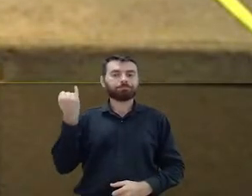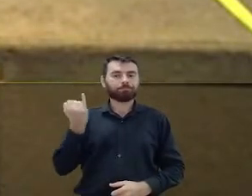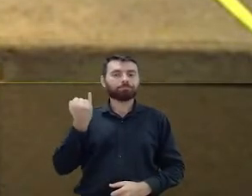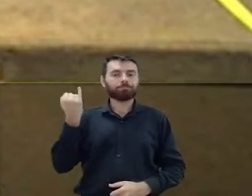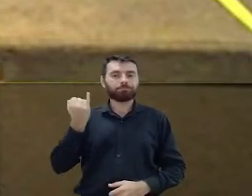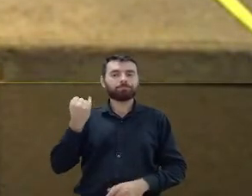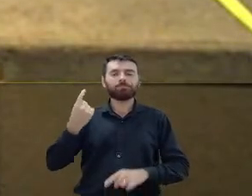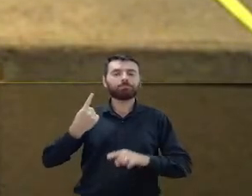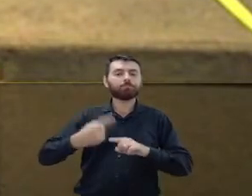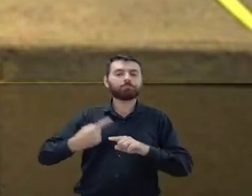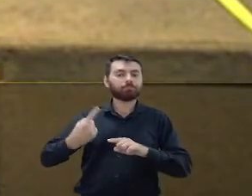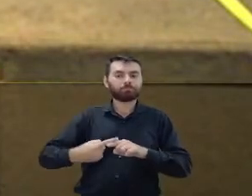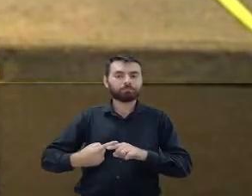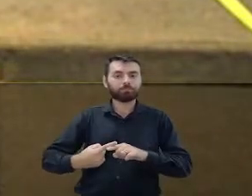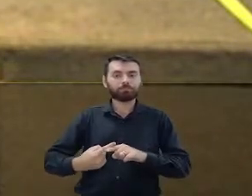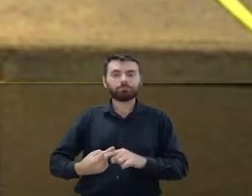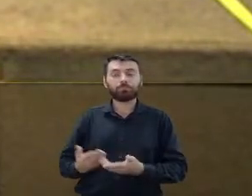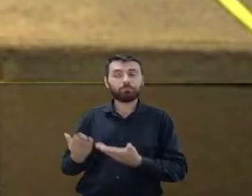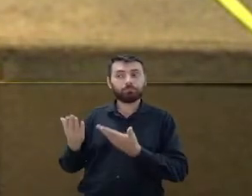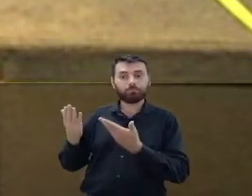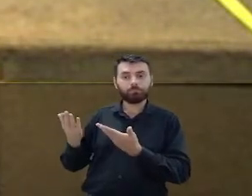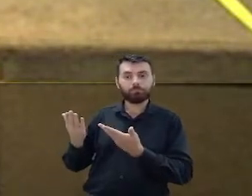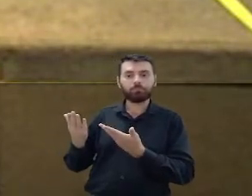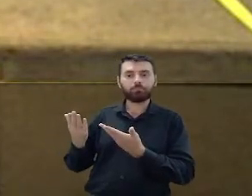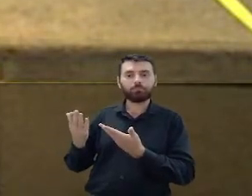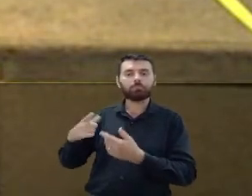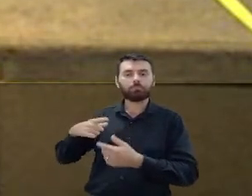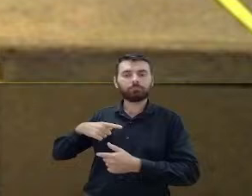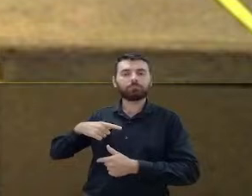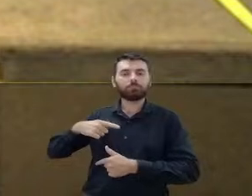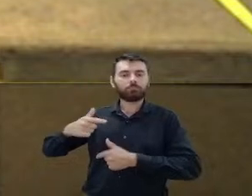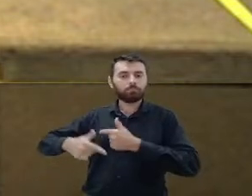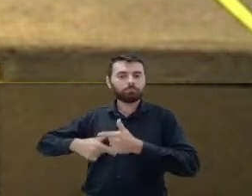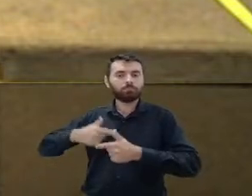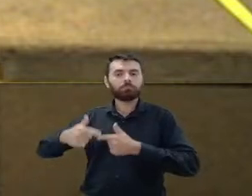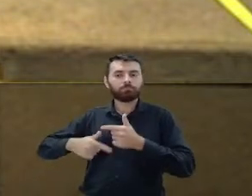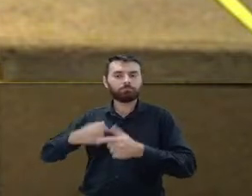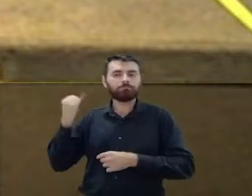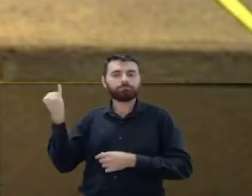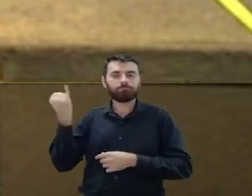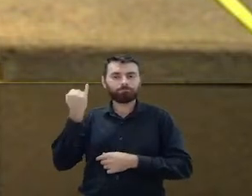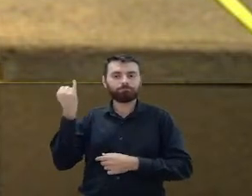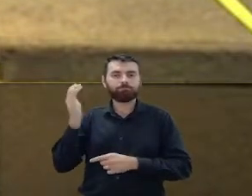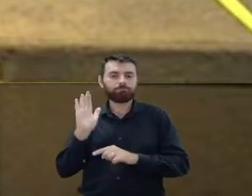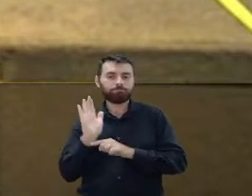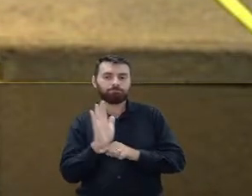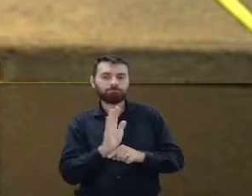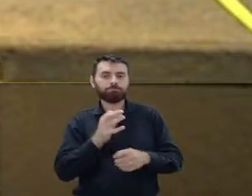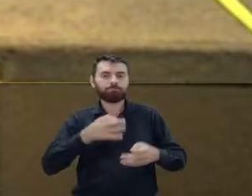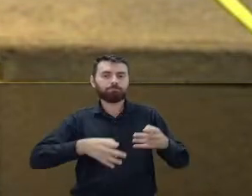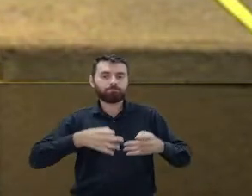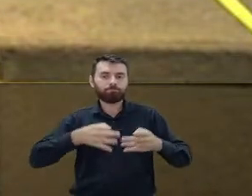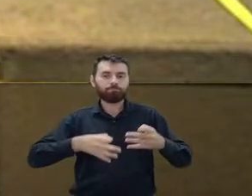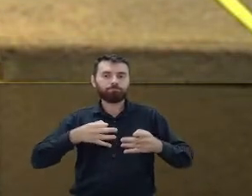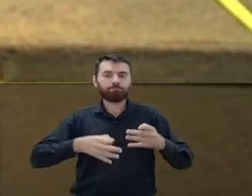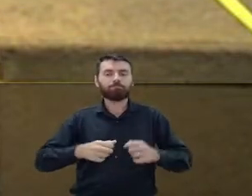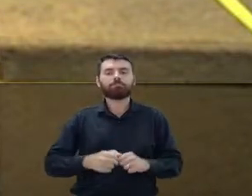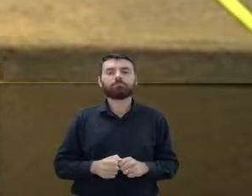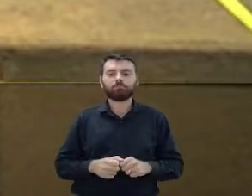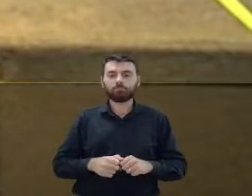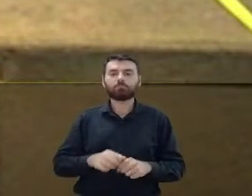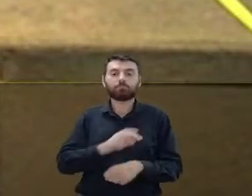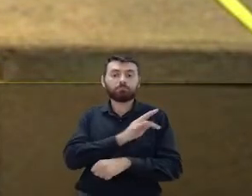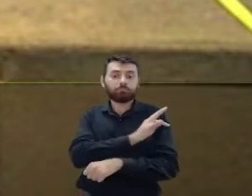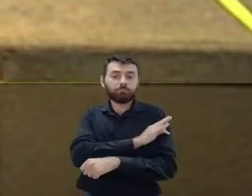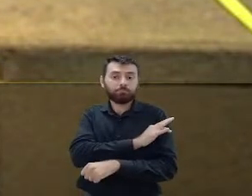nobres julgadores, porque o perito ele exerce função muito importante dentro do processo como auxiliar da justiça, até mesmo uma questão técnica, onde